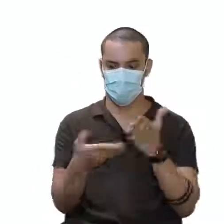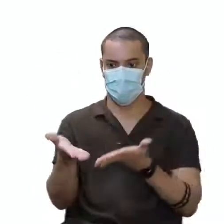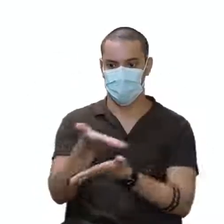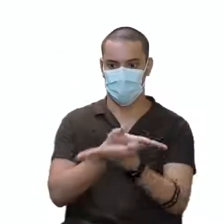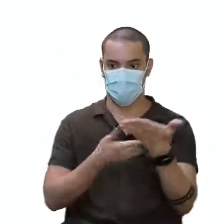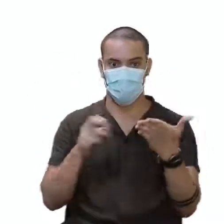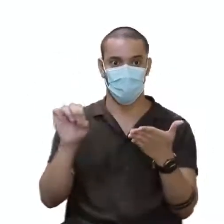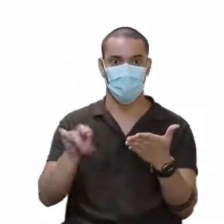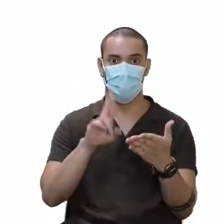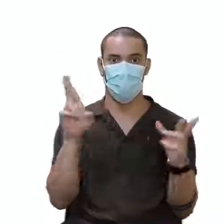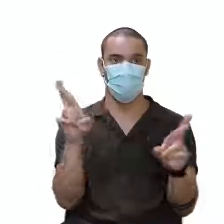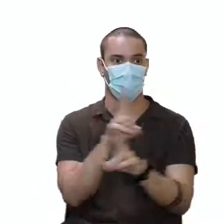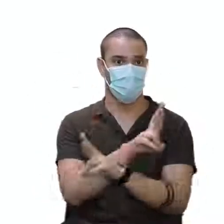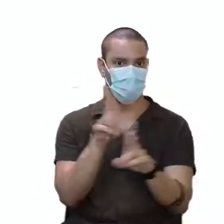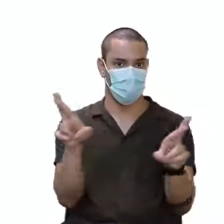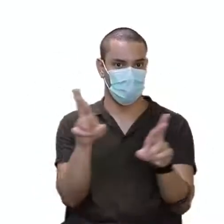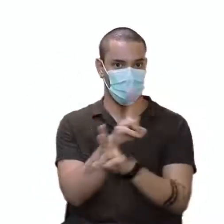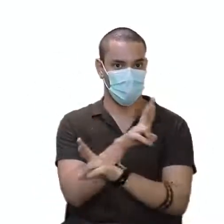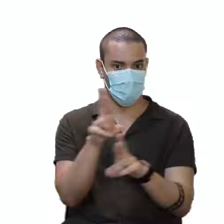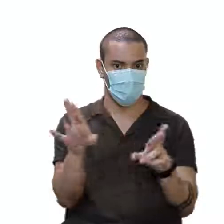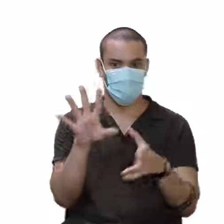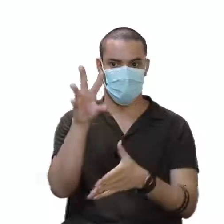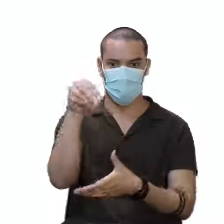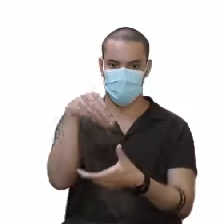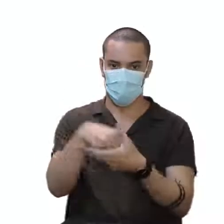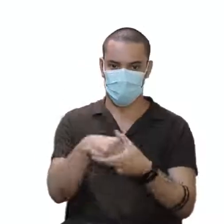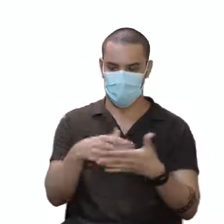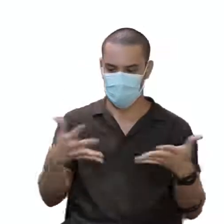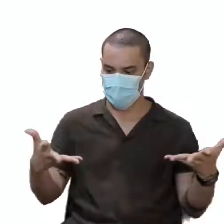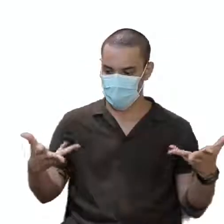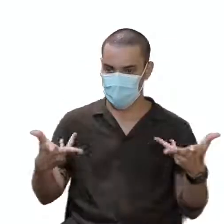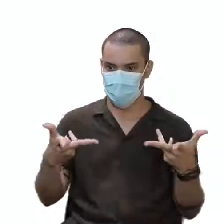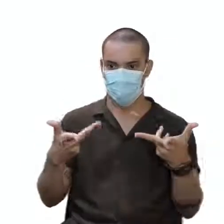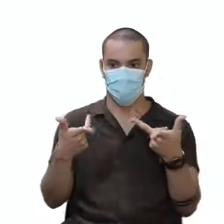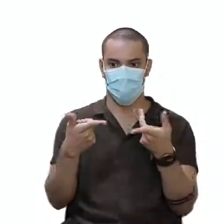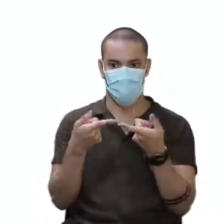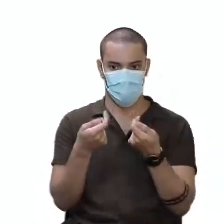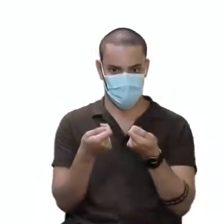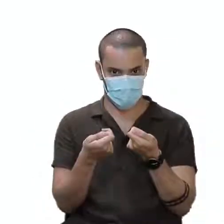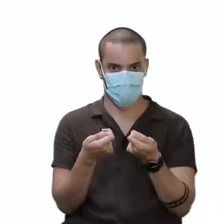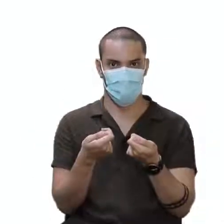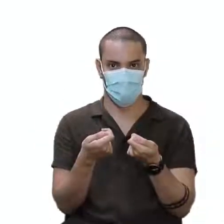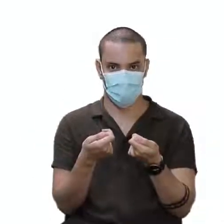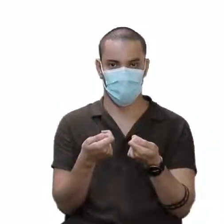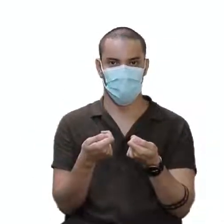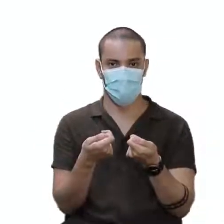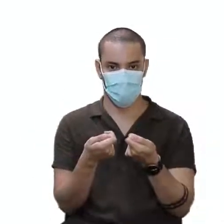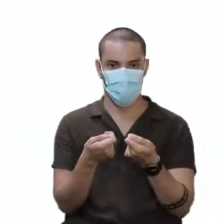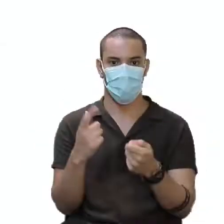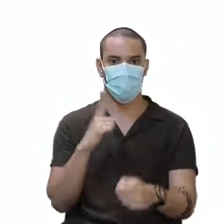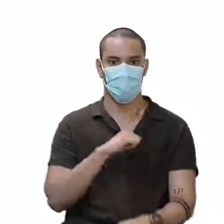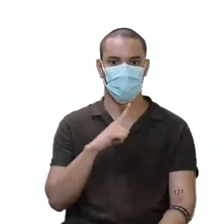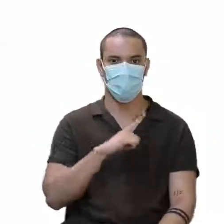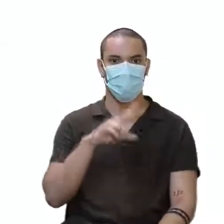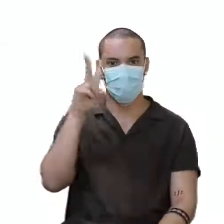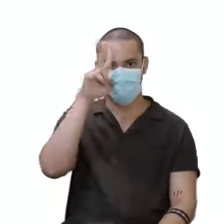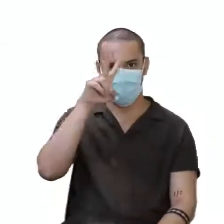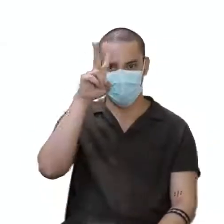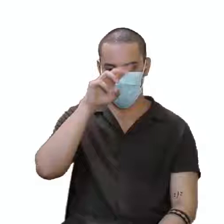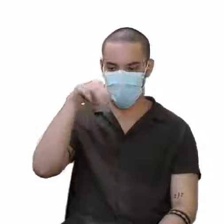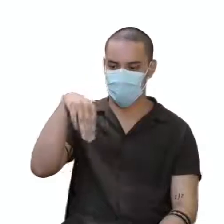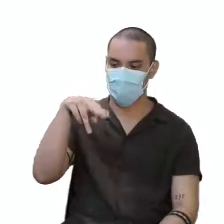uma relação ecológica harmoniosa, né? De mutualismo